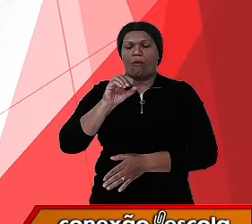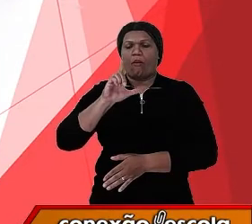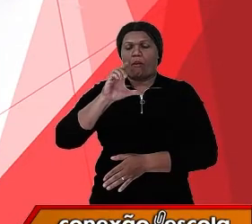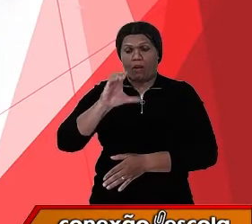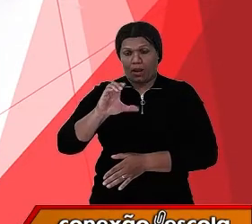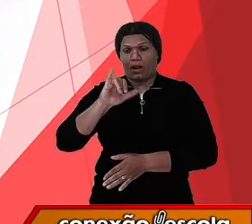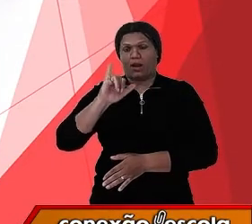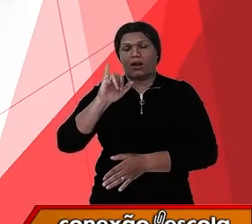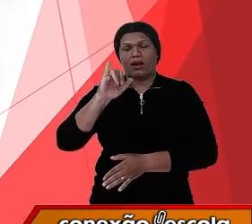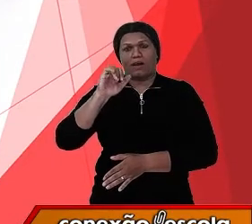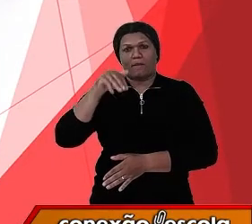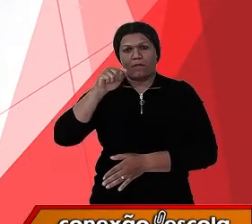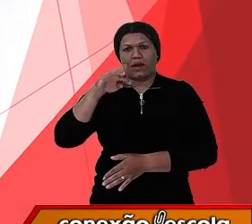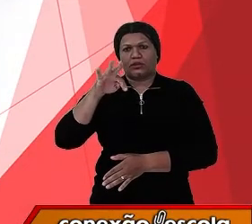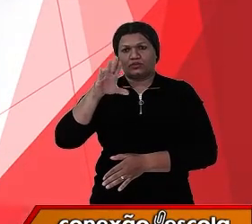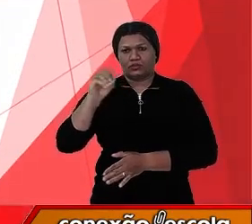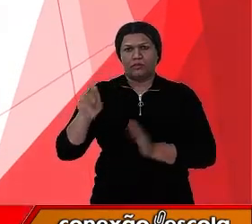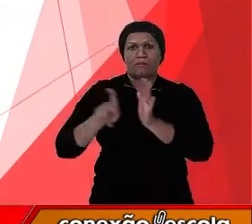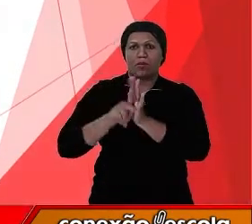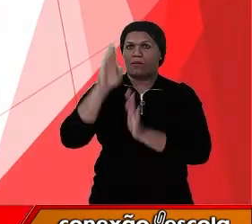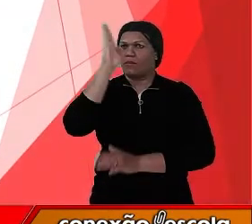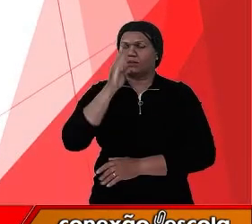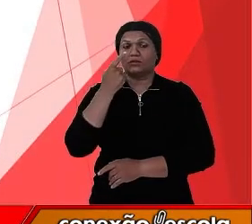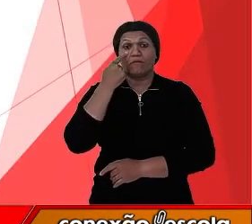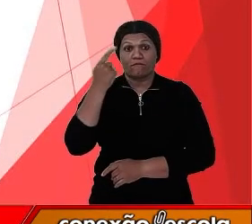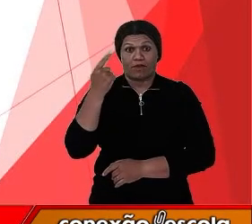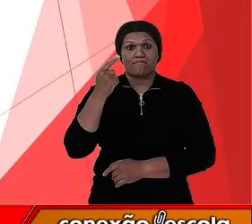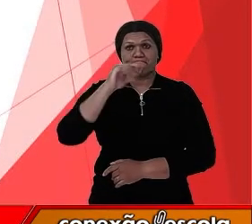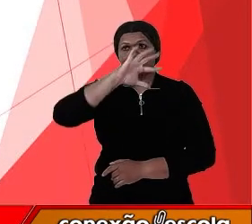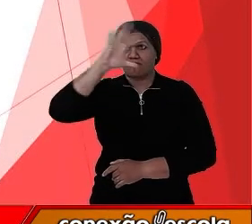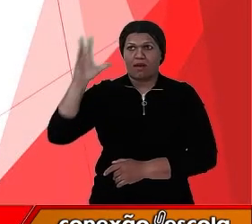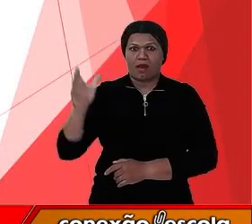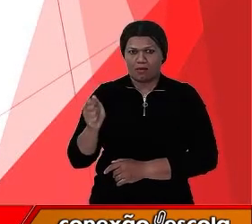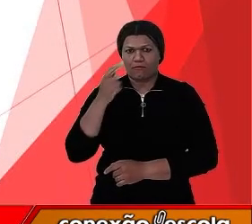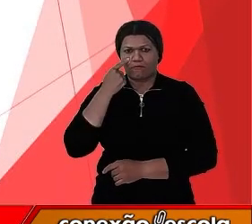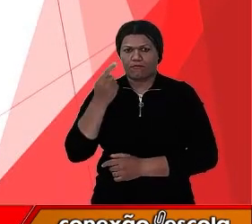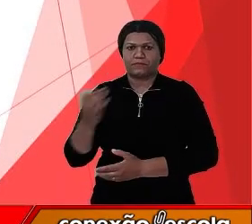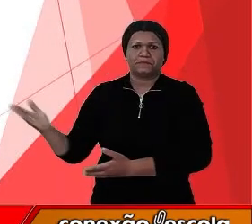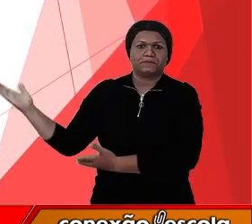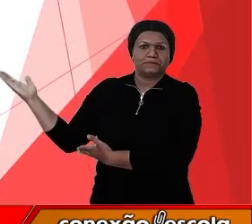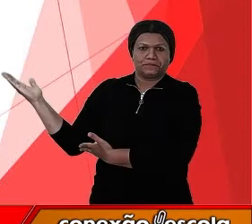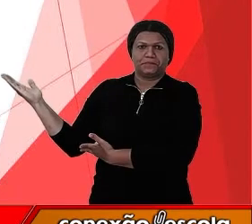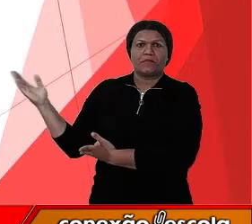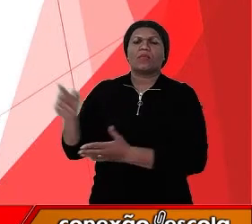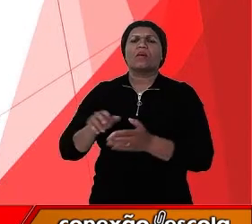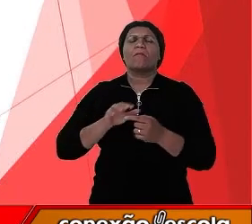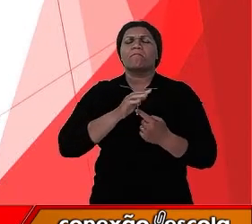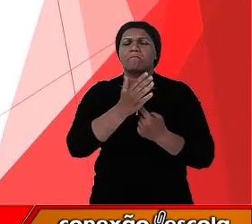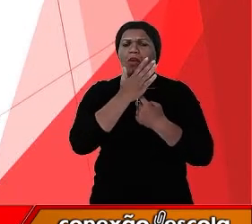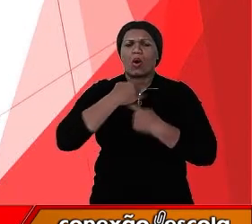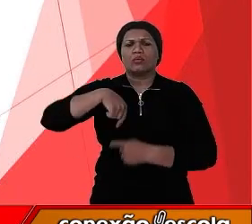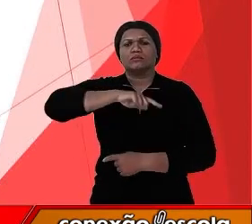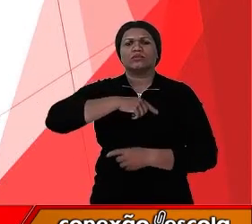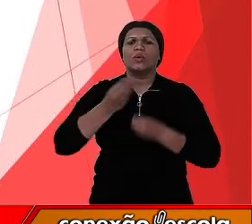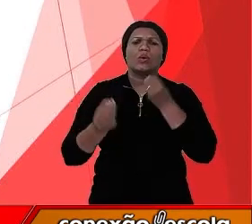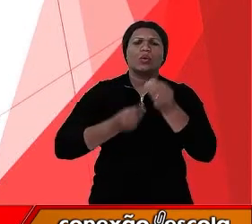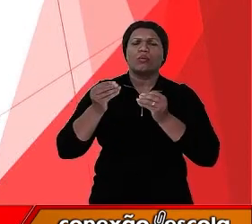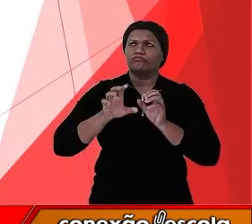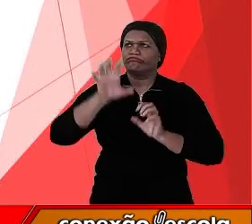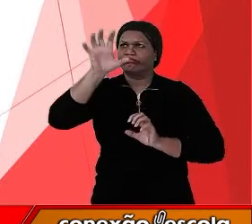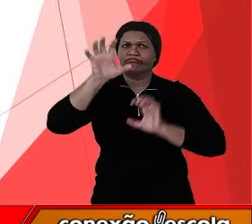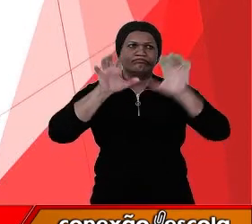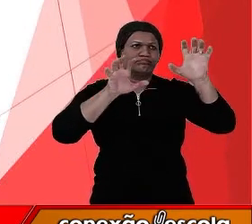Amigão se liga nesse mapa que mostra aí para nós a distribuição dos domínios